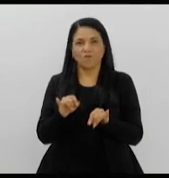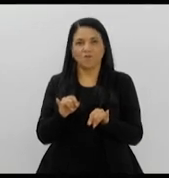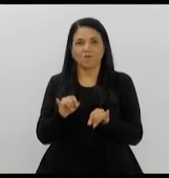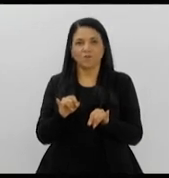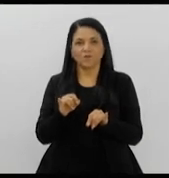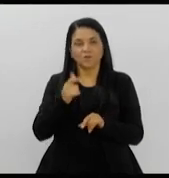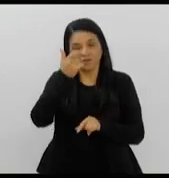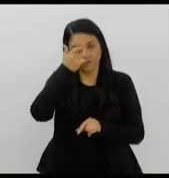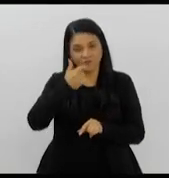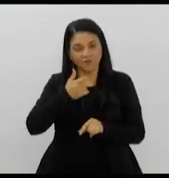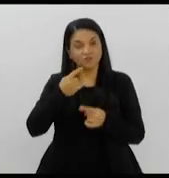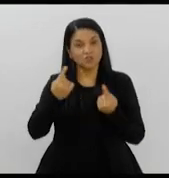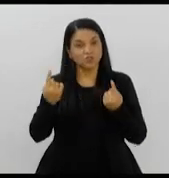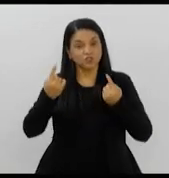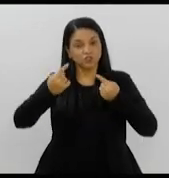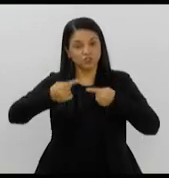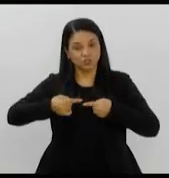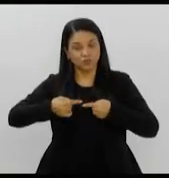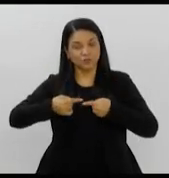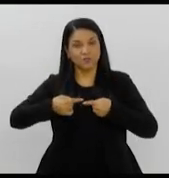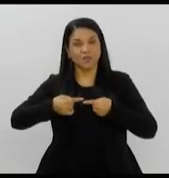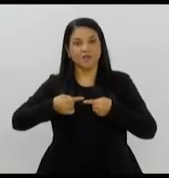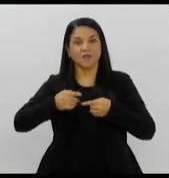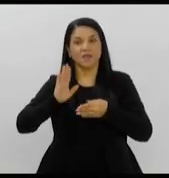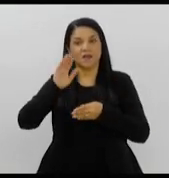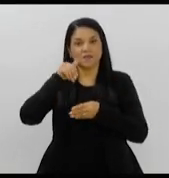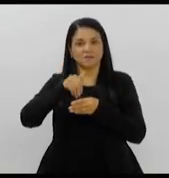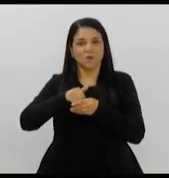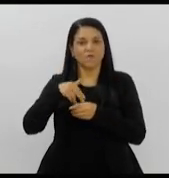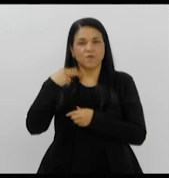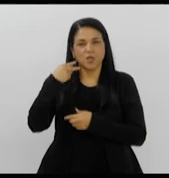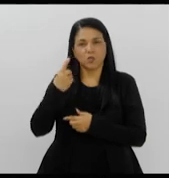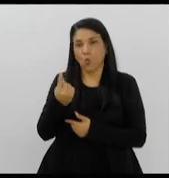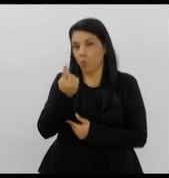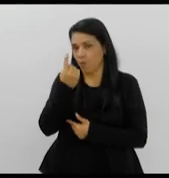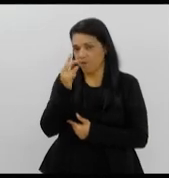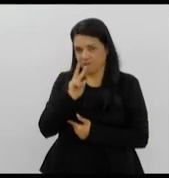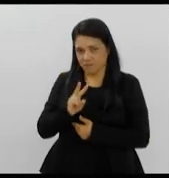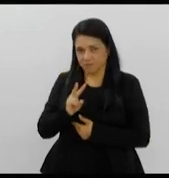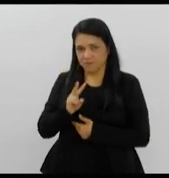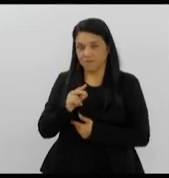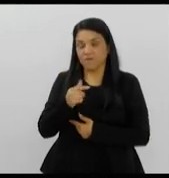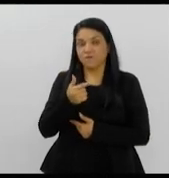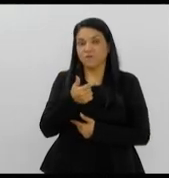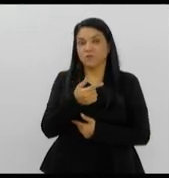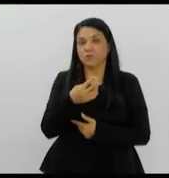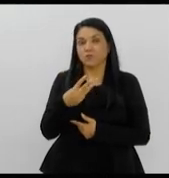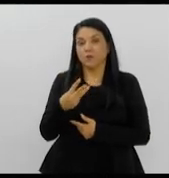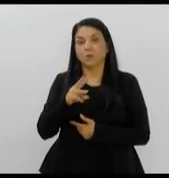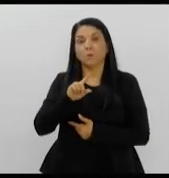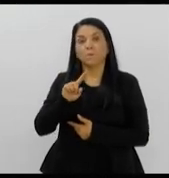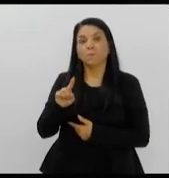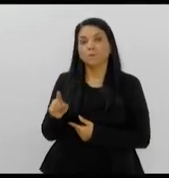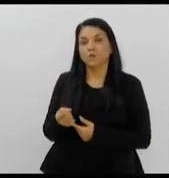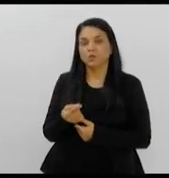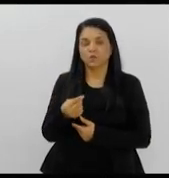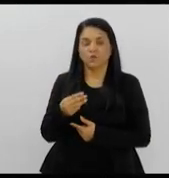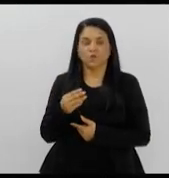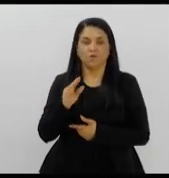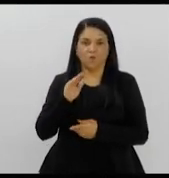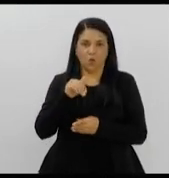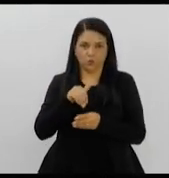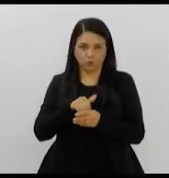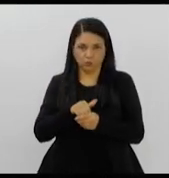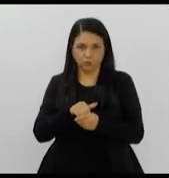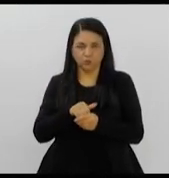eu já disputei uma eleição de vereador, uma só. Fiz 24 mil votos. Isto foi no